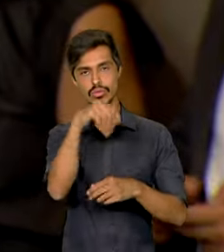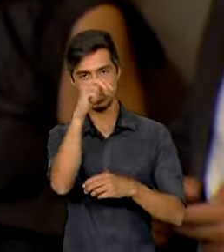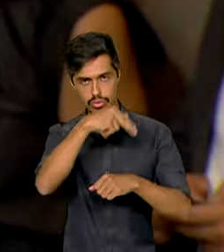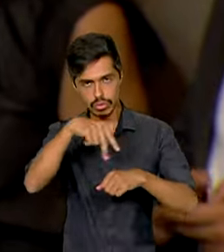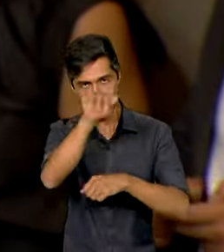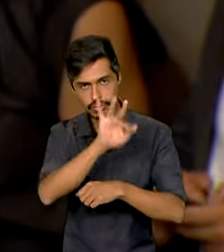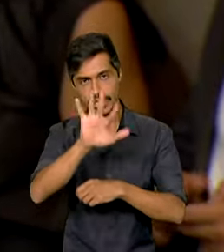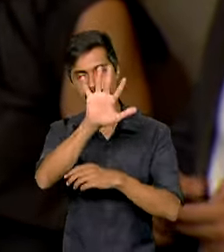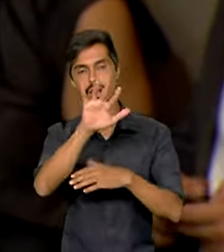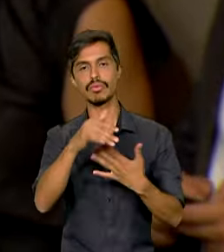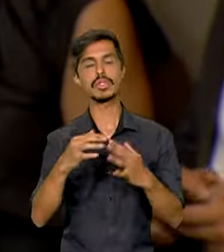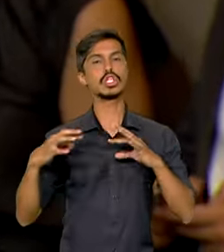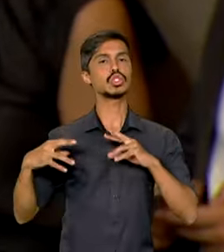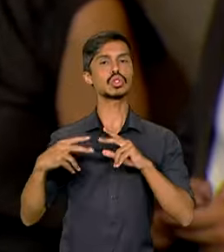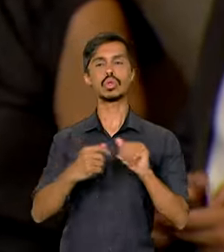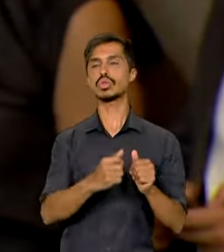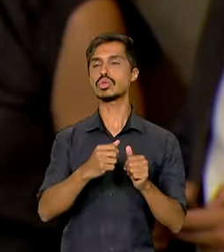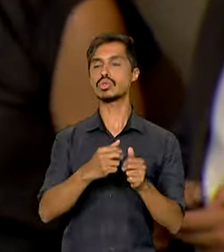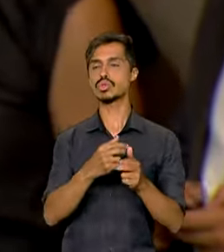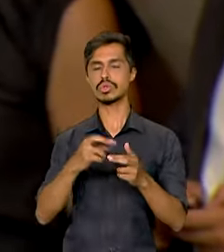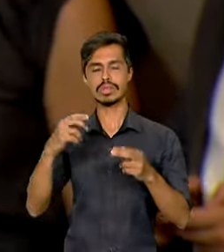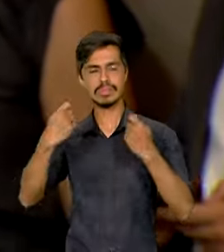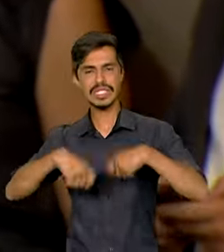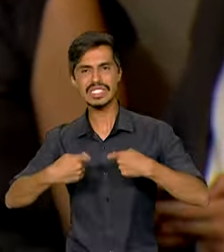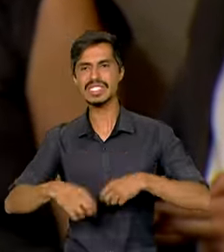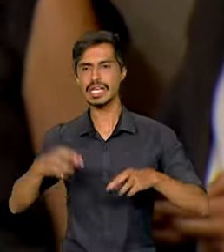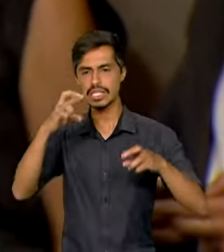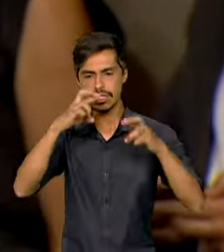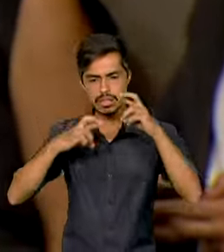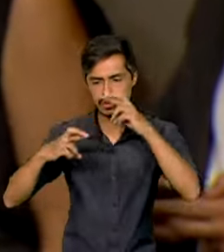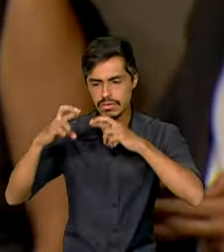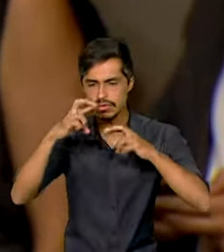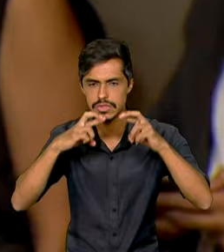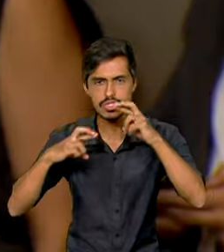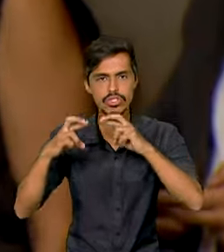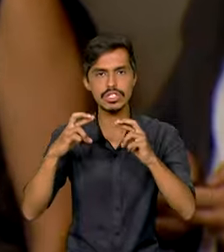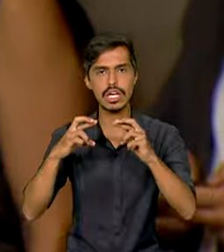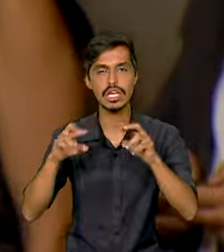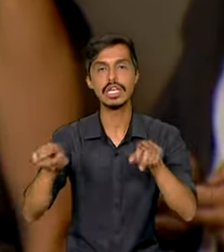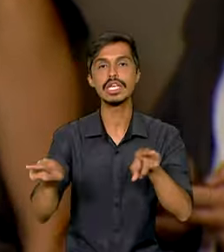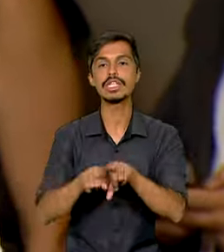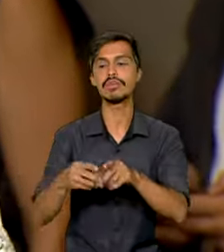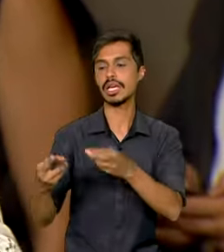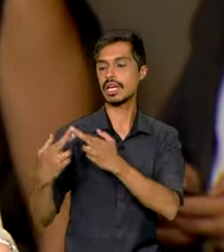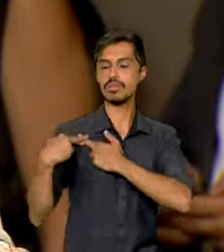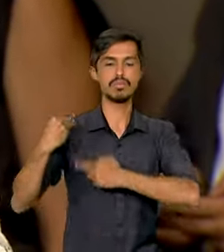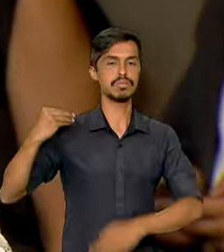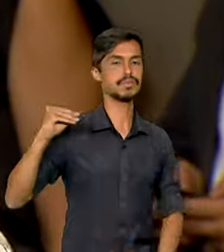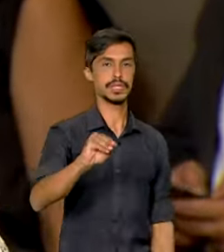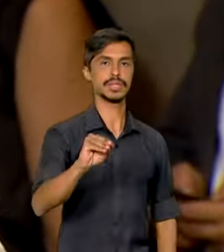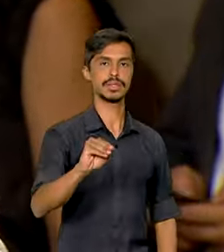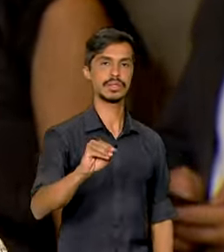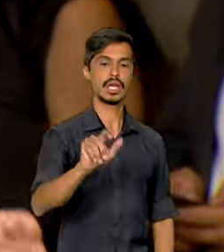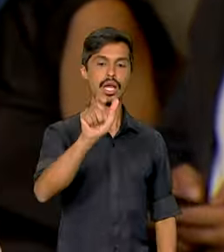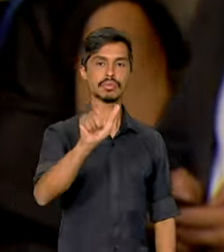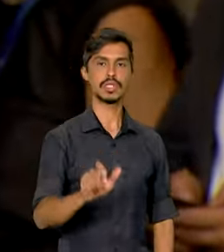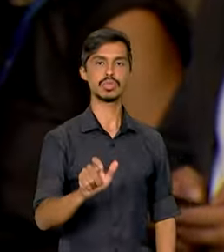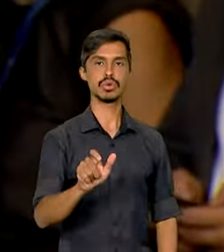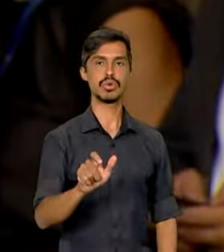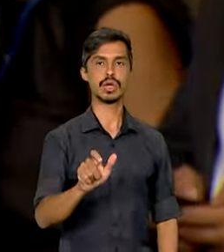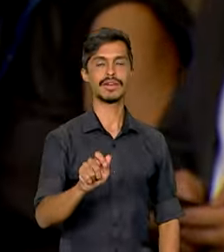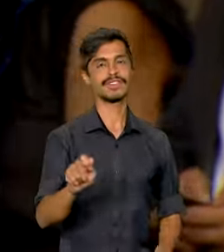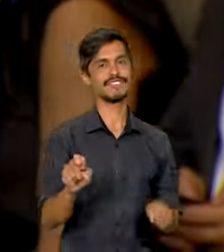todos os casos que requerem uma investigação e a responsabilização por quem comete,